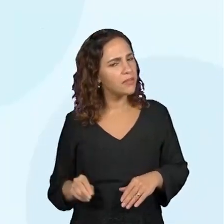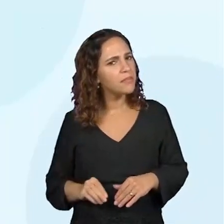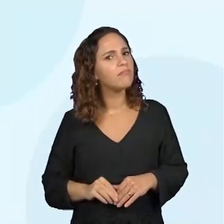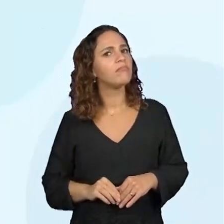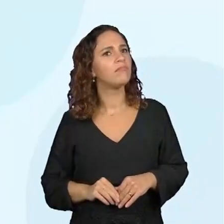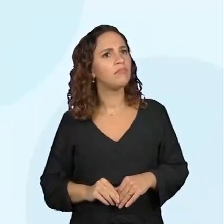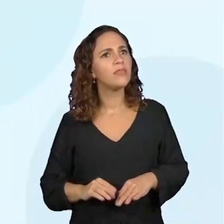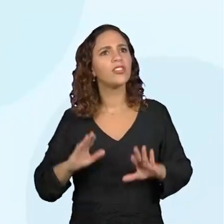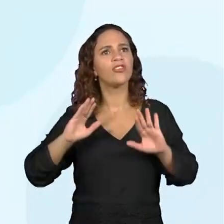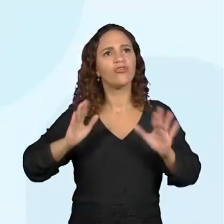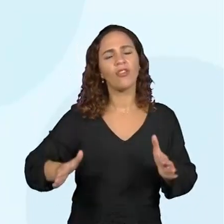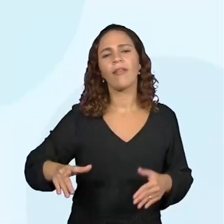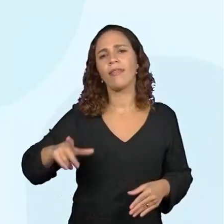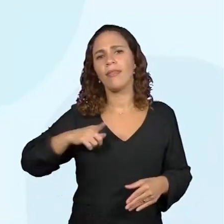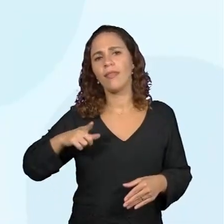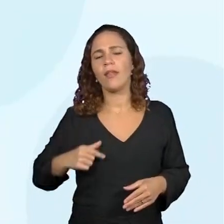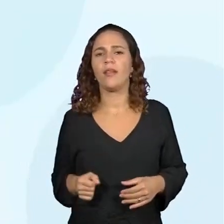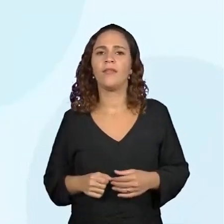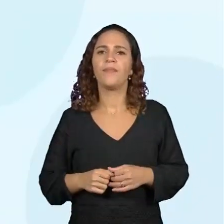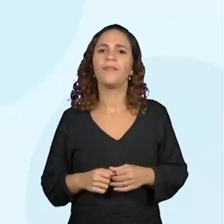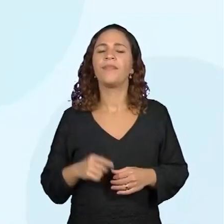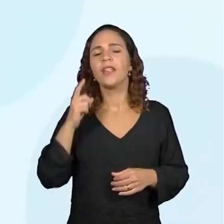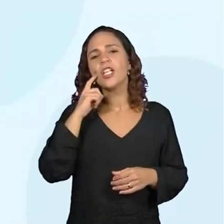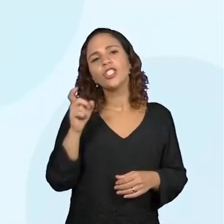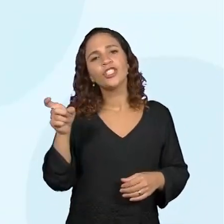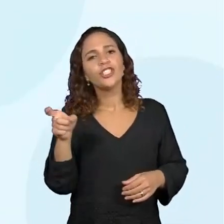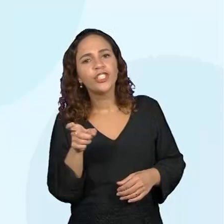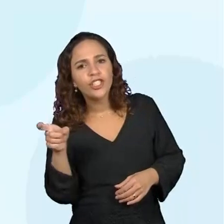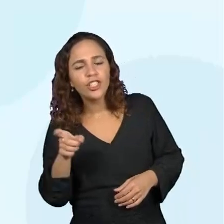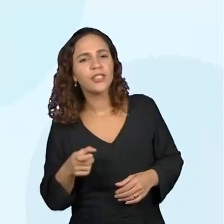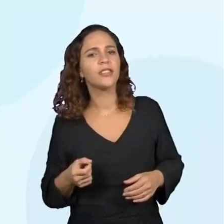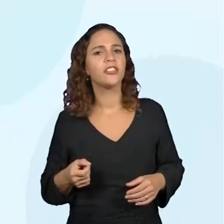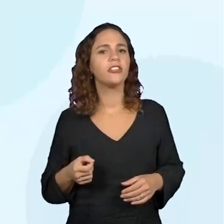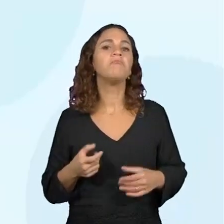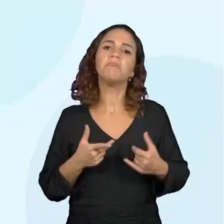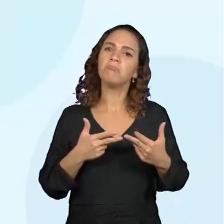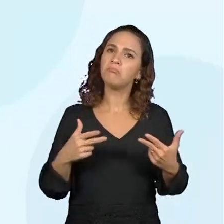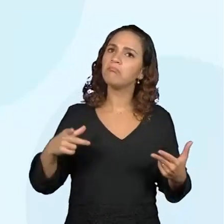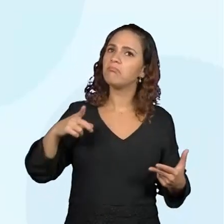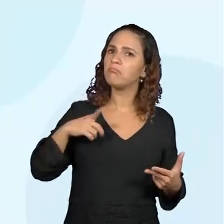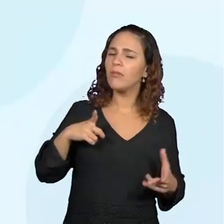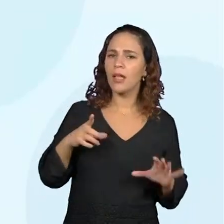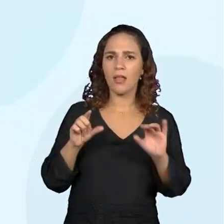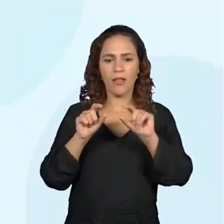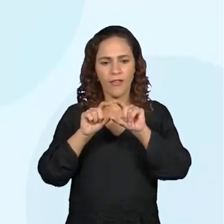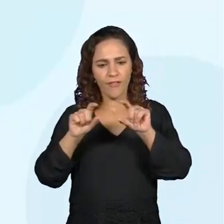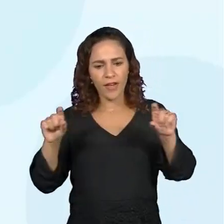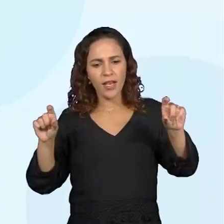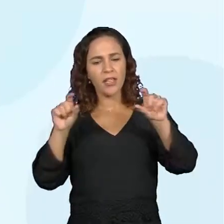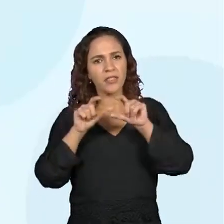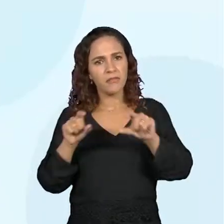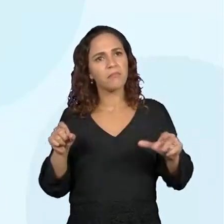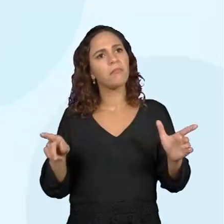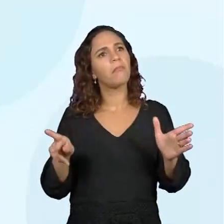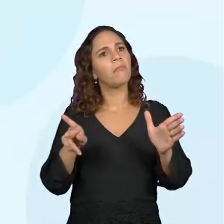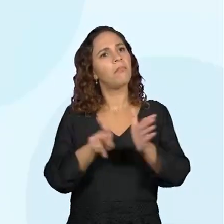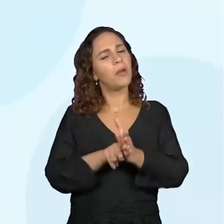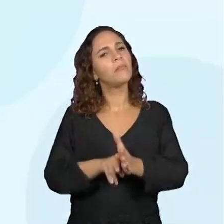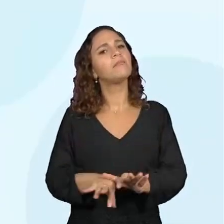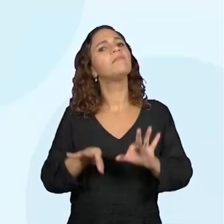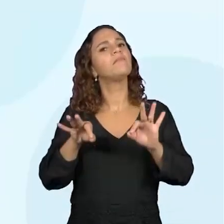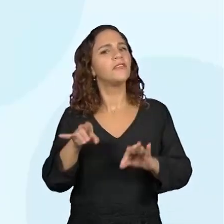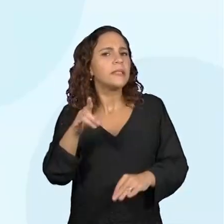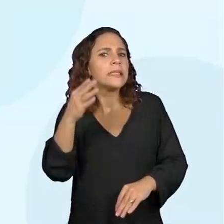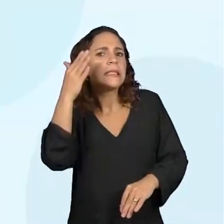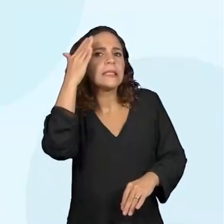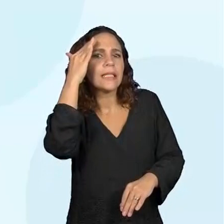usou ali o X no lugar do enxerga. Olha que bacana. Utilizou a estrutura desse tipo de texto, que foi o você